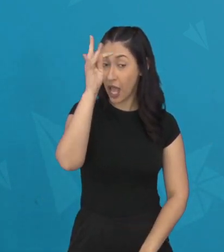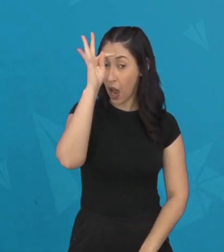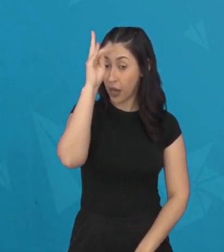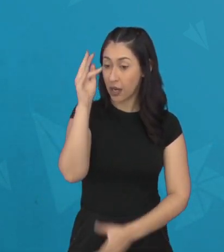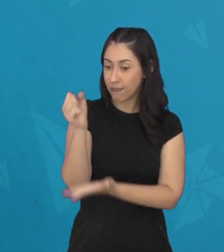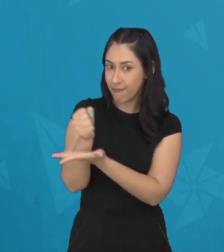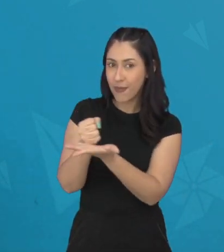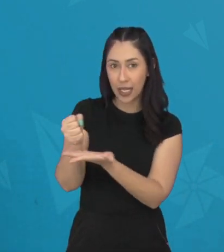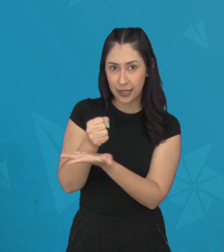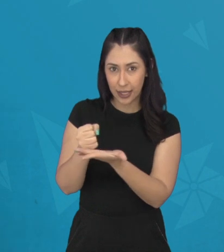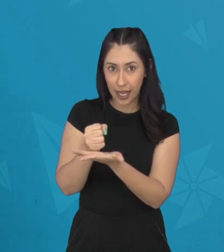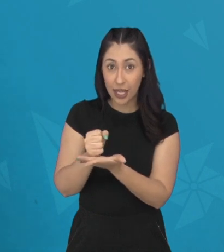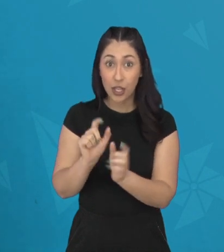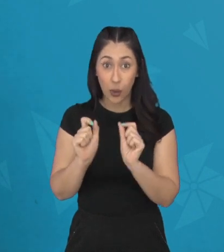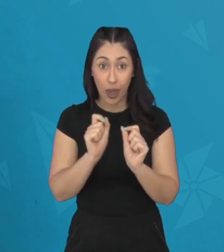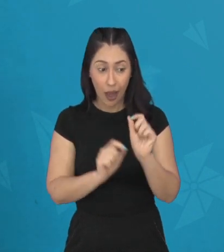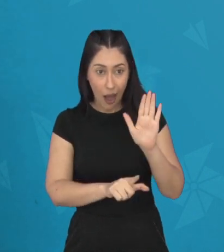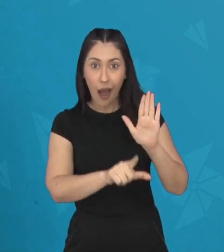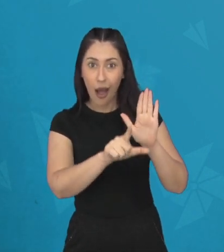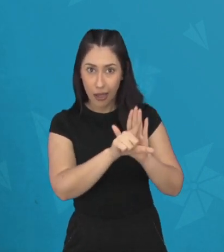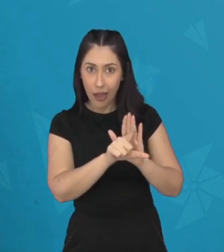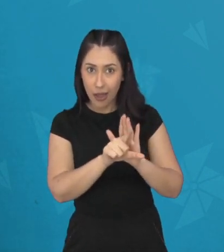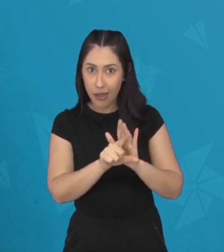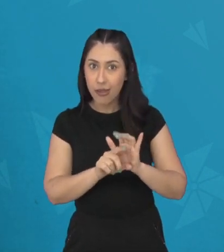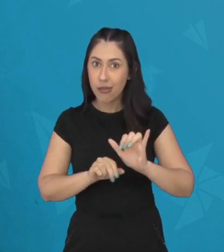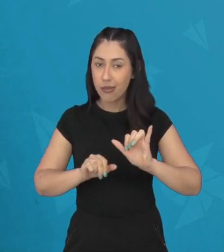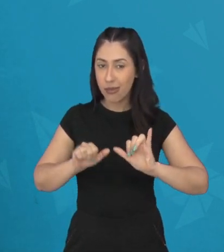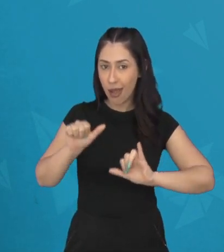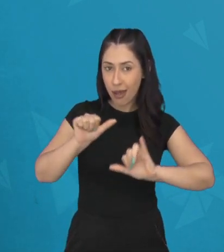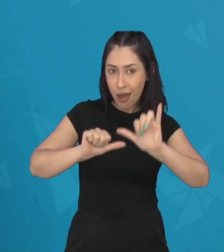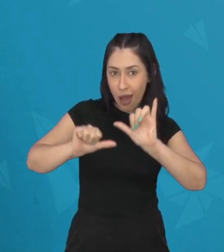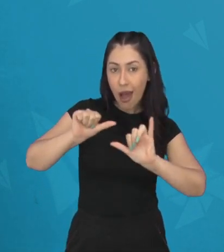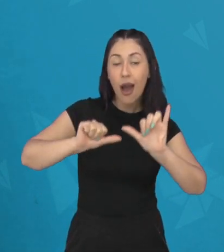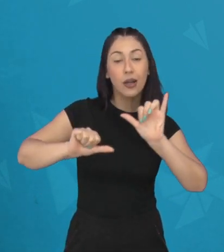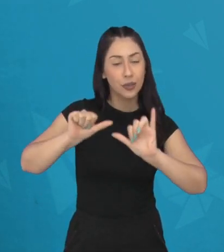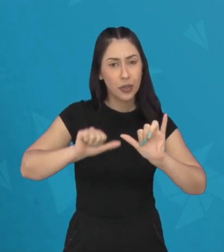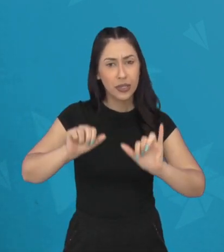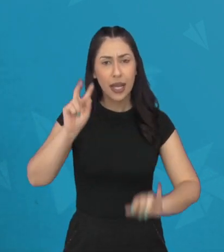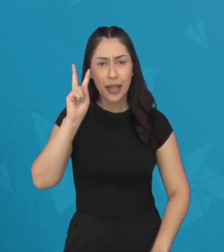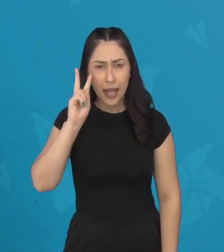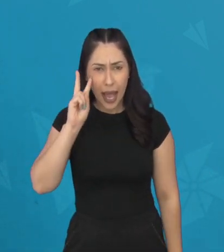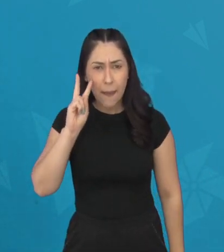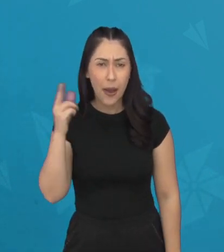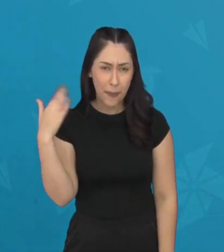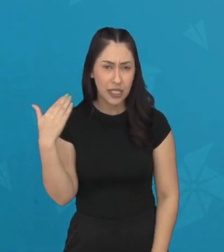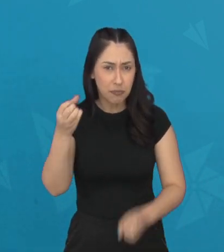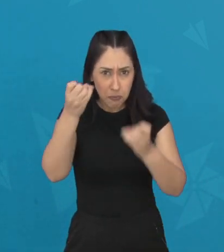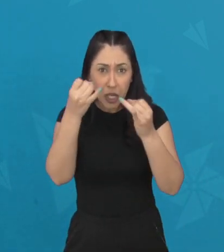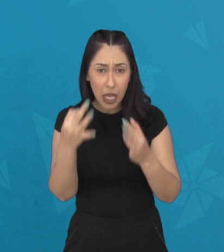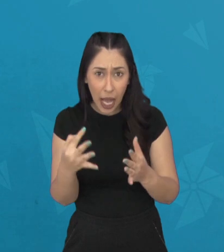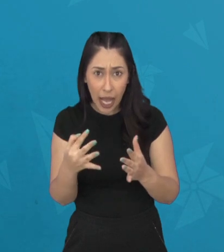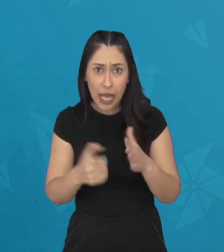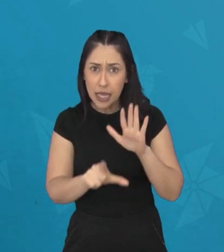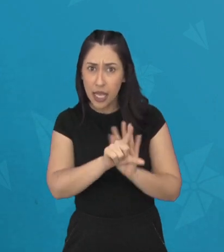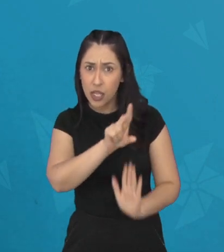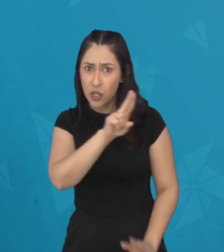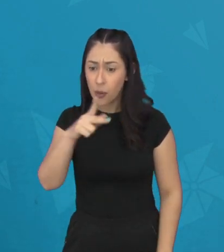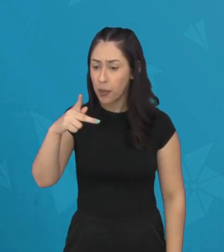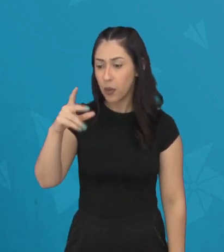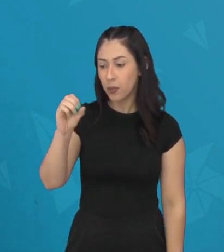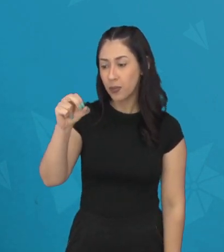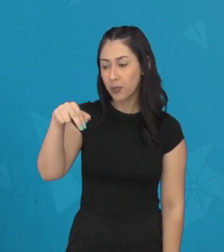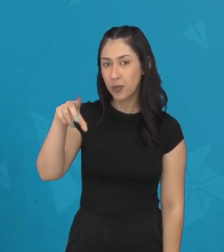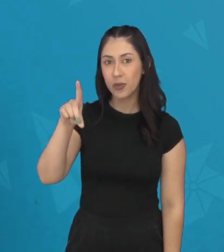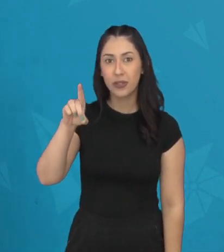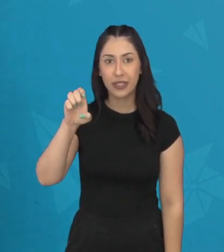reações, né? Lembra que a gente falou um pouco sobre leis ponderais, né? Eu dei uma introduzida ali de leve na última aula sobre estequiometria. Então, hoje a gente vai falar